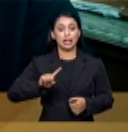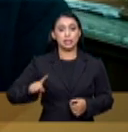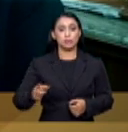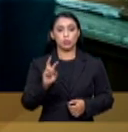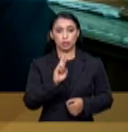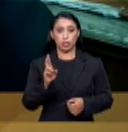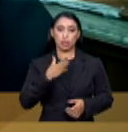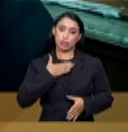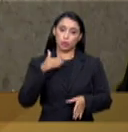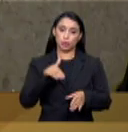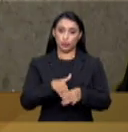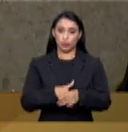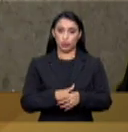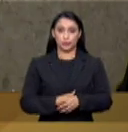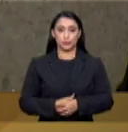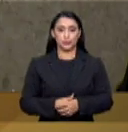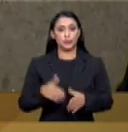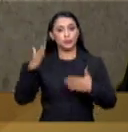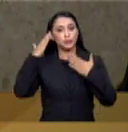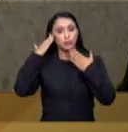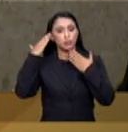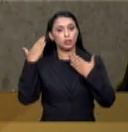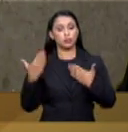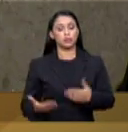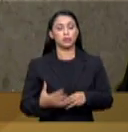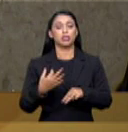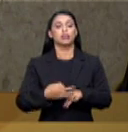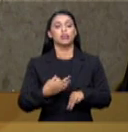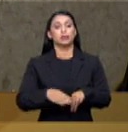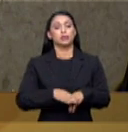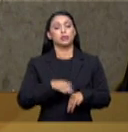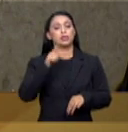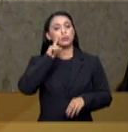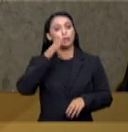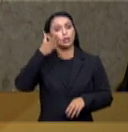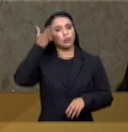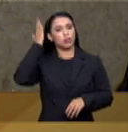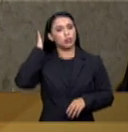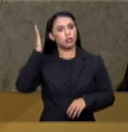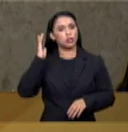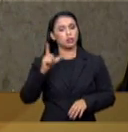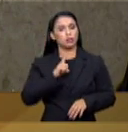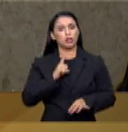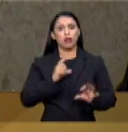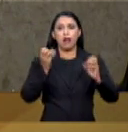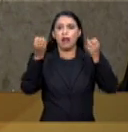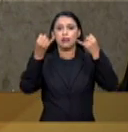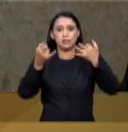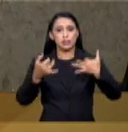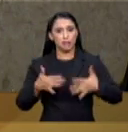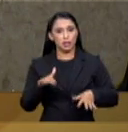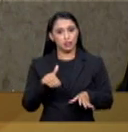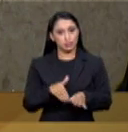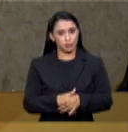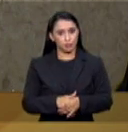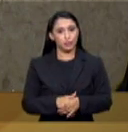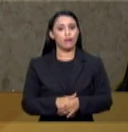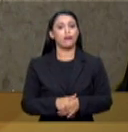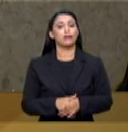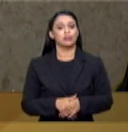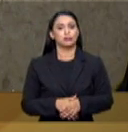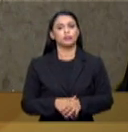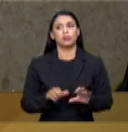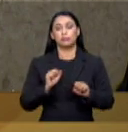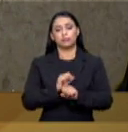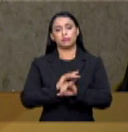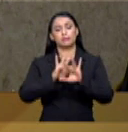como voto. Muito obrigado, ministro Marco Aurélio, principalmente pelo didatismo do seu voto, que ficou